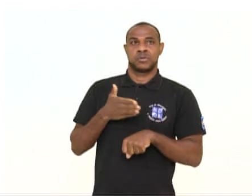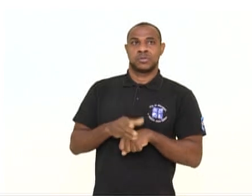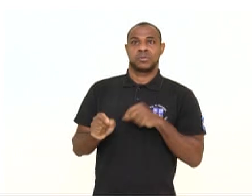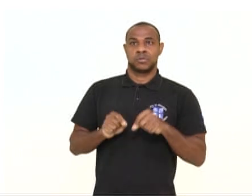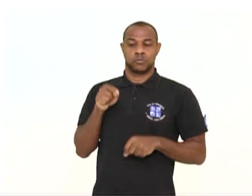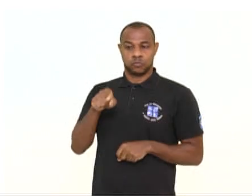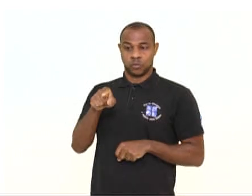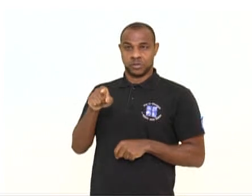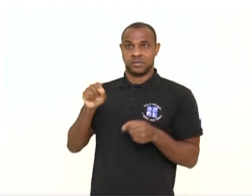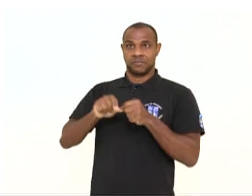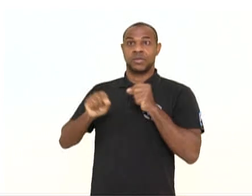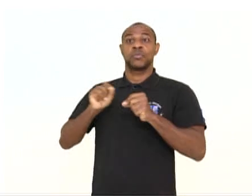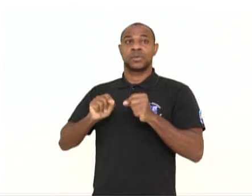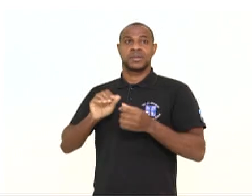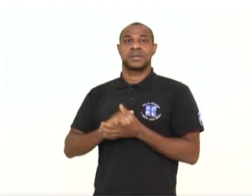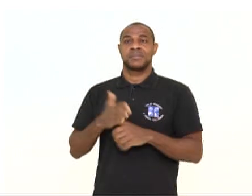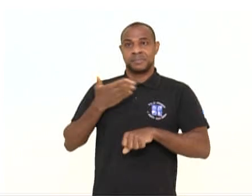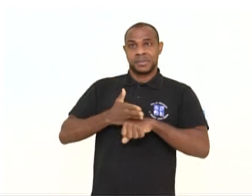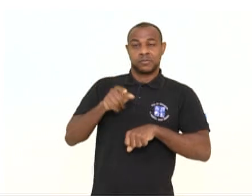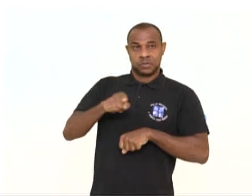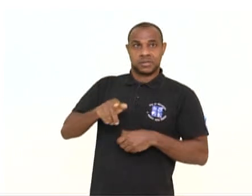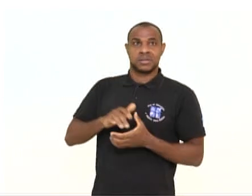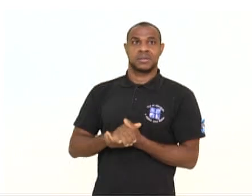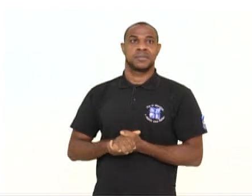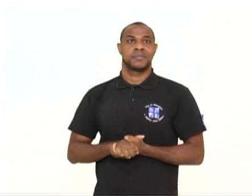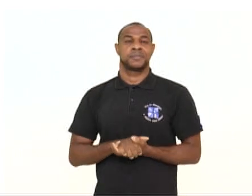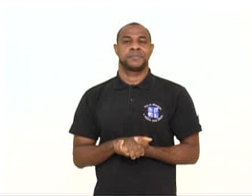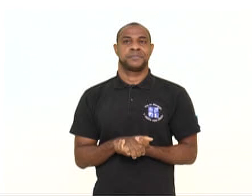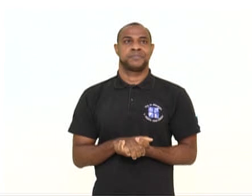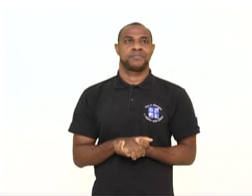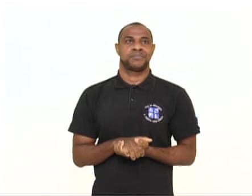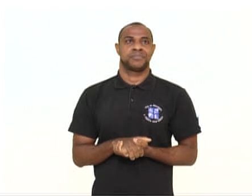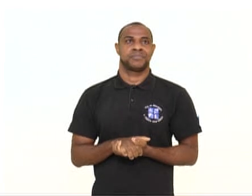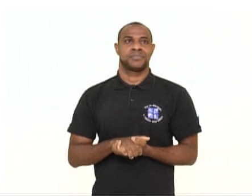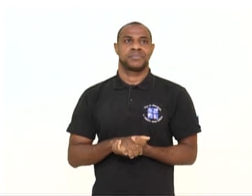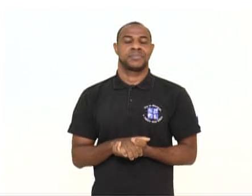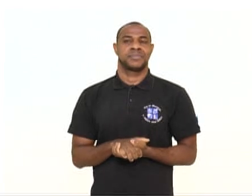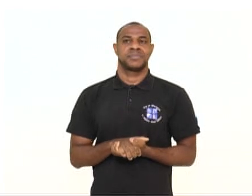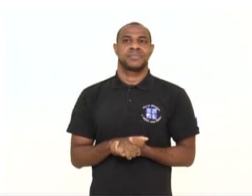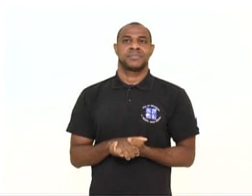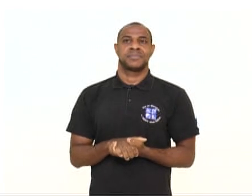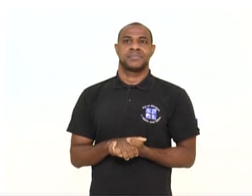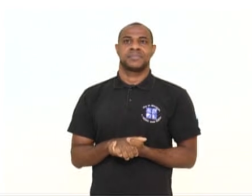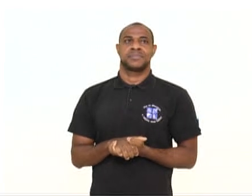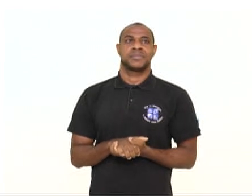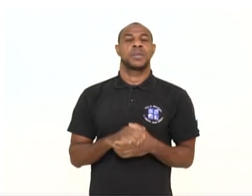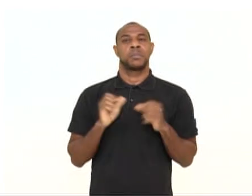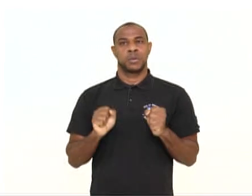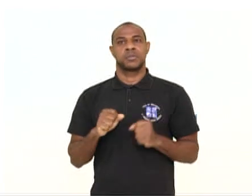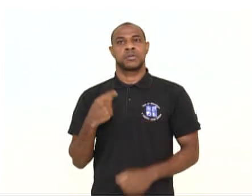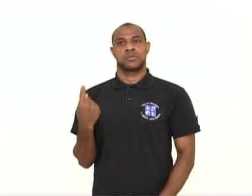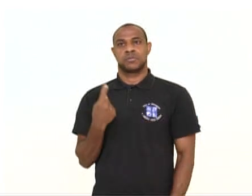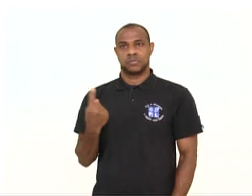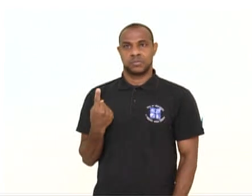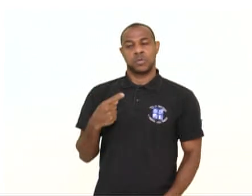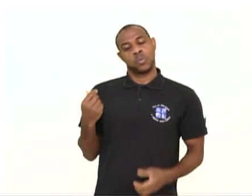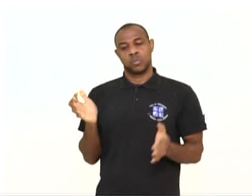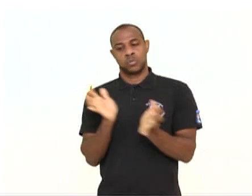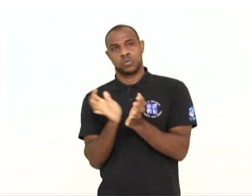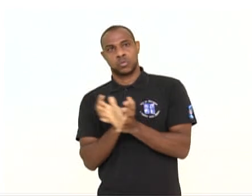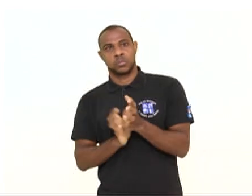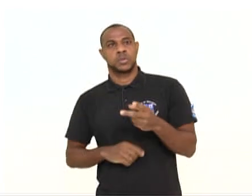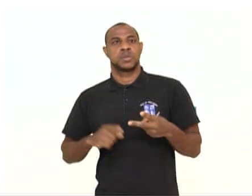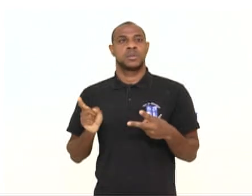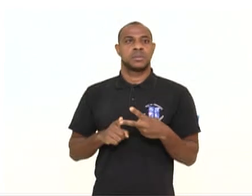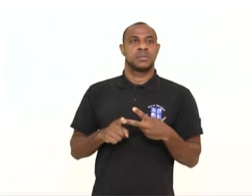você. Can be practiced individual or in group. Pode ser praticado tanto individualmente ou em grupo. E